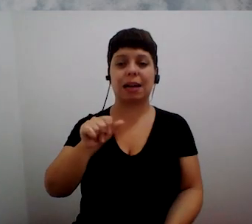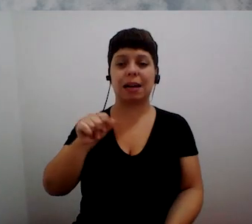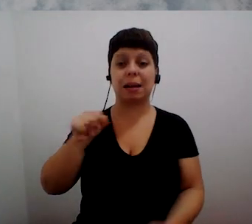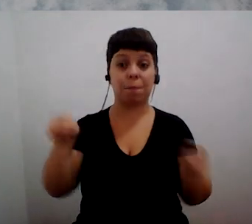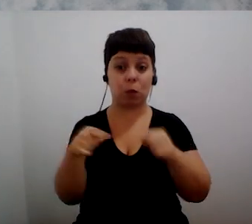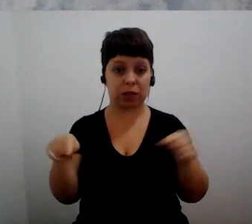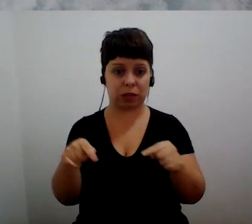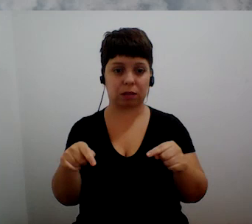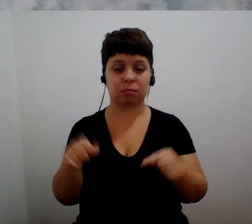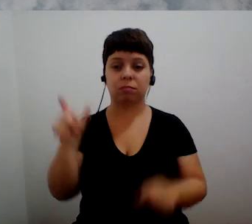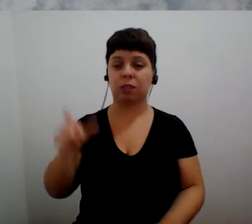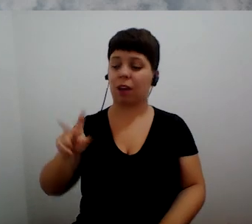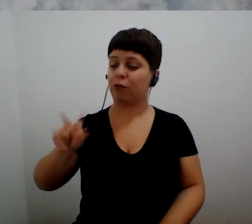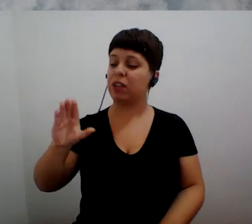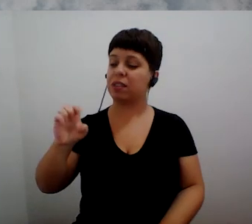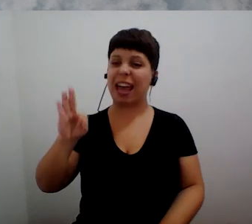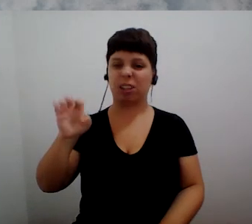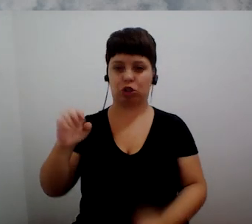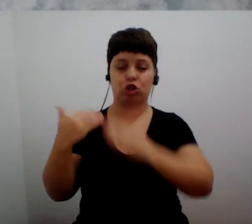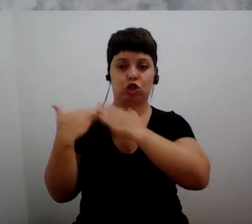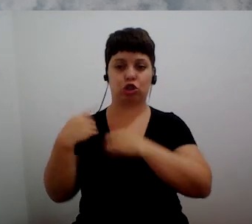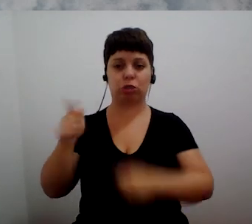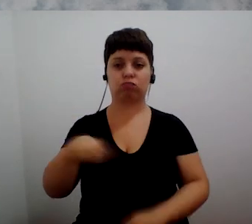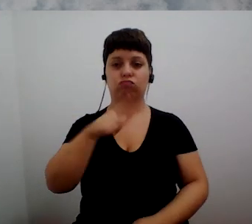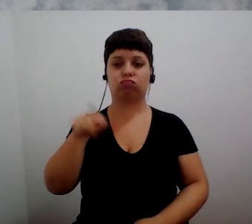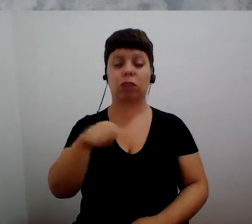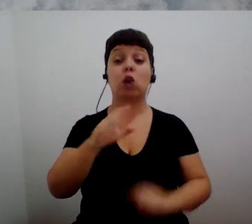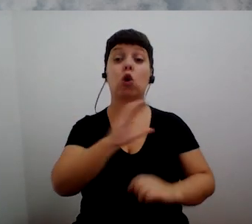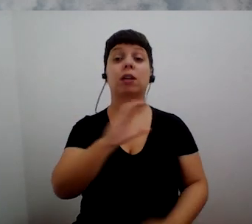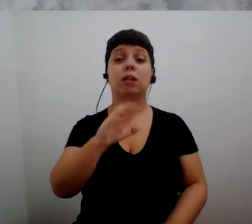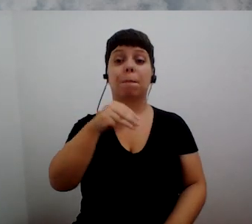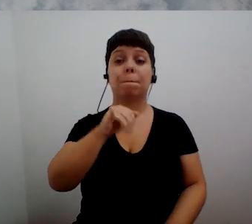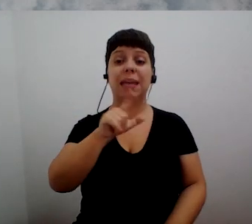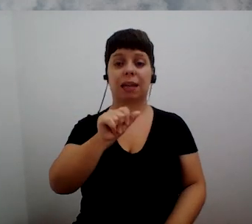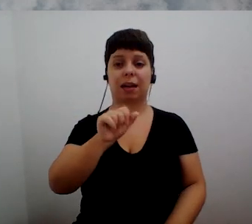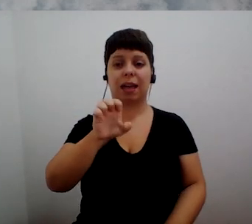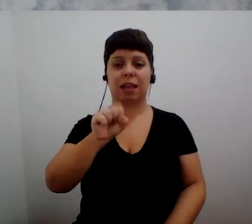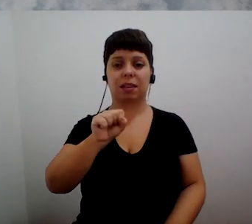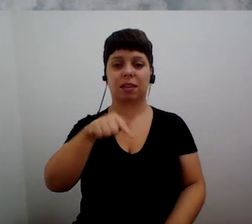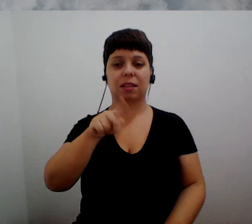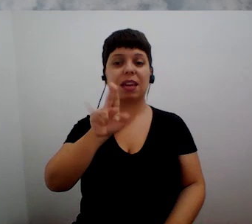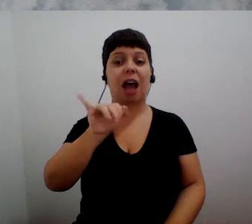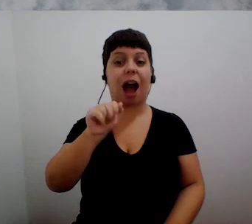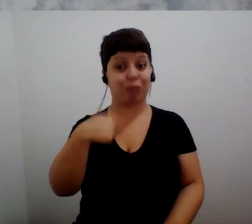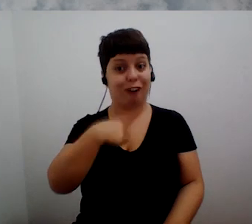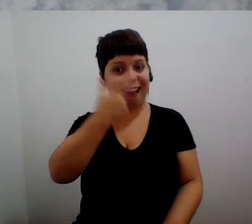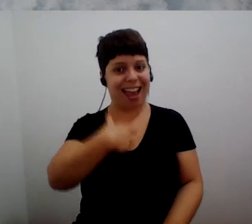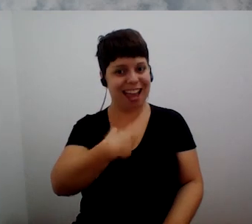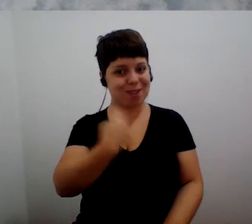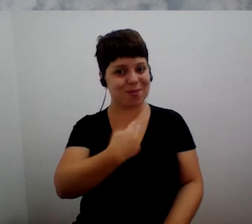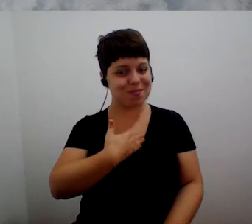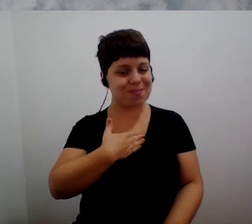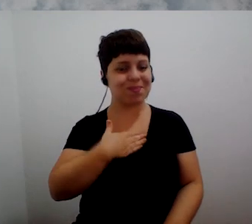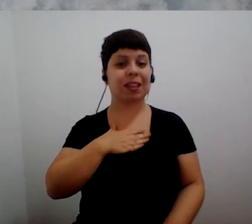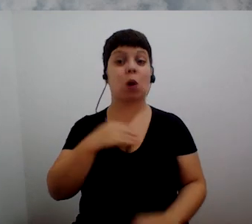à Escola Mila Música. Tem como regente Vicente Costa Nucci e a coordenação de Mila Schiavo, que sou